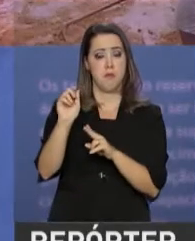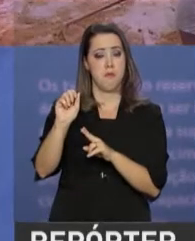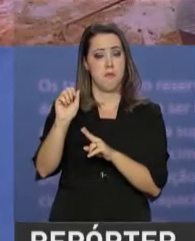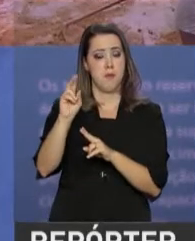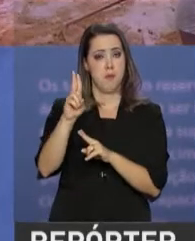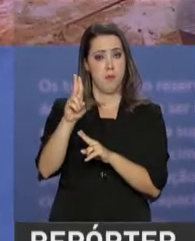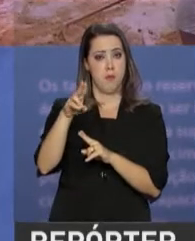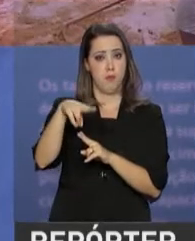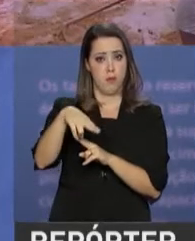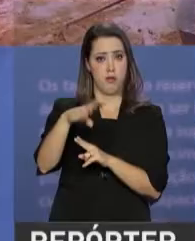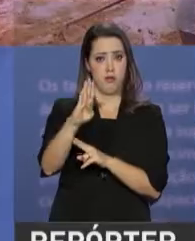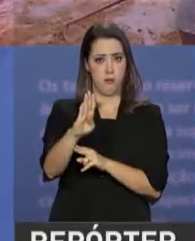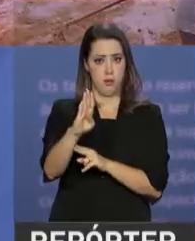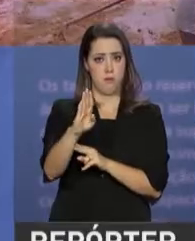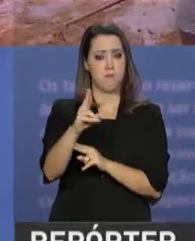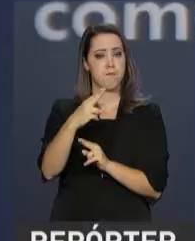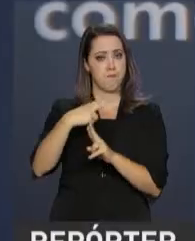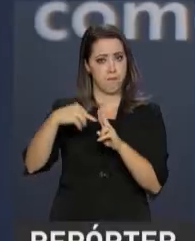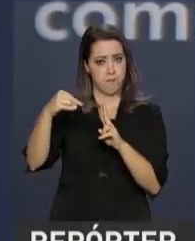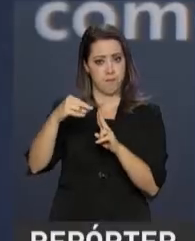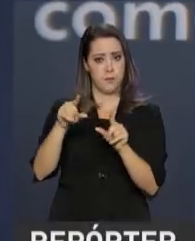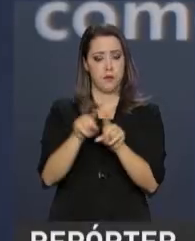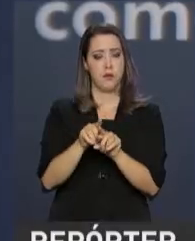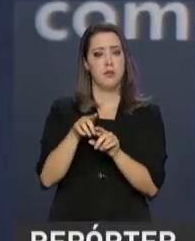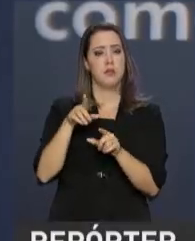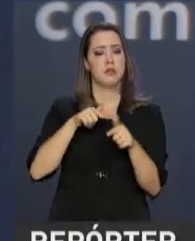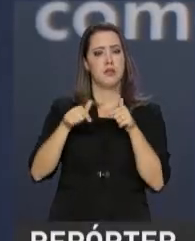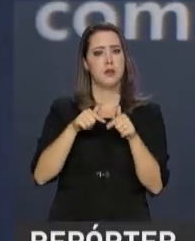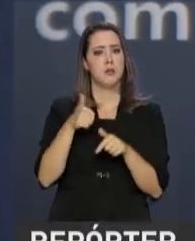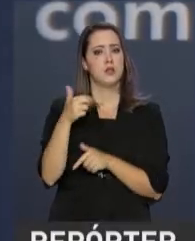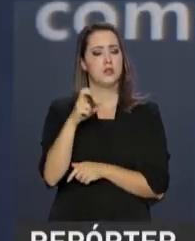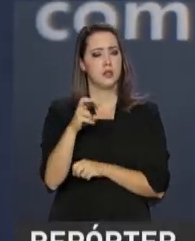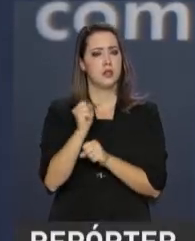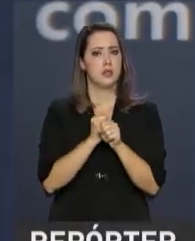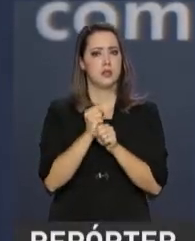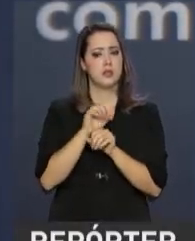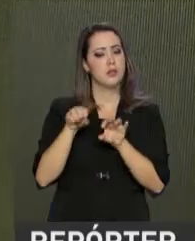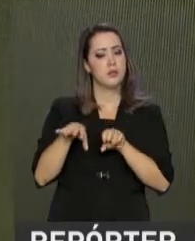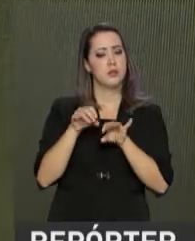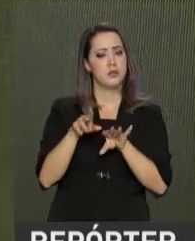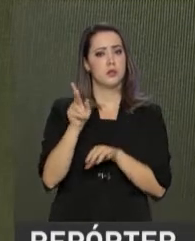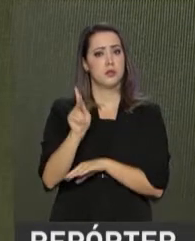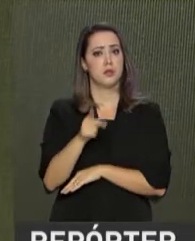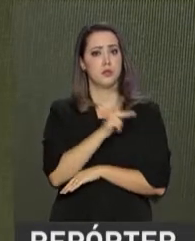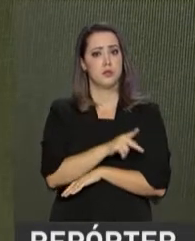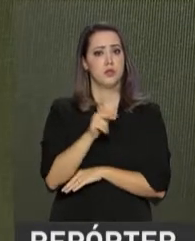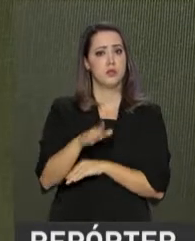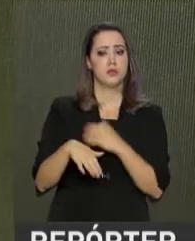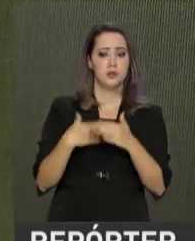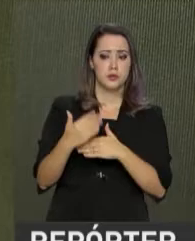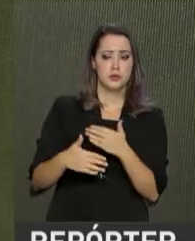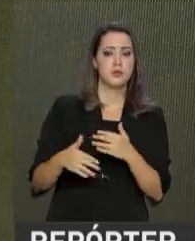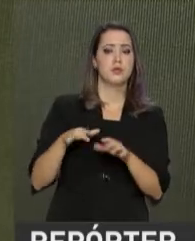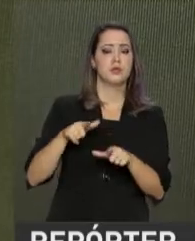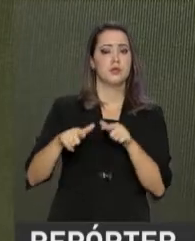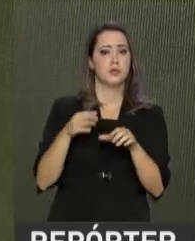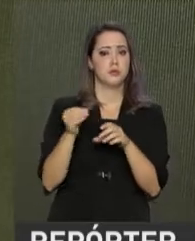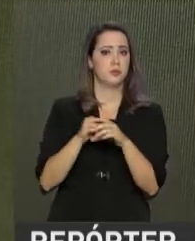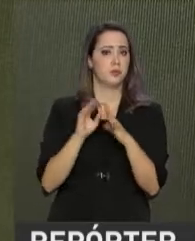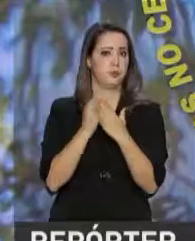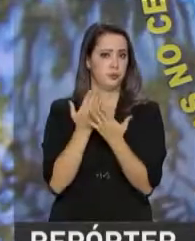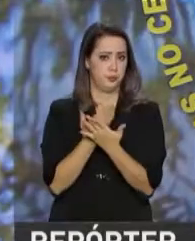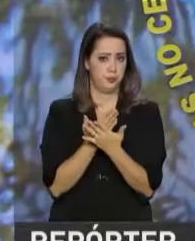15 anos na formação de educadores com o projeto água como matriz dagol jica elas